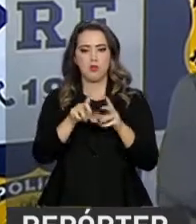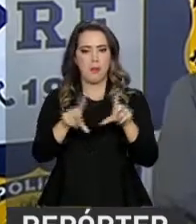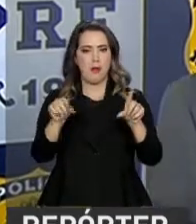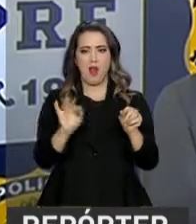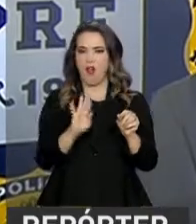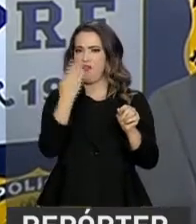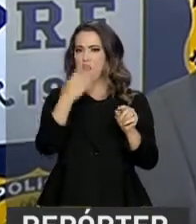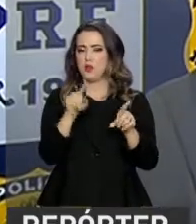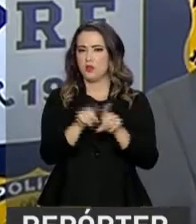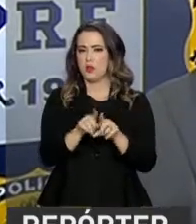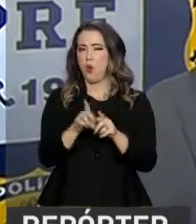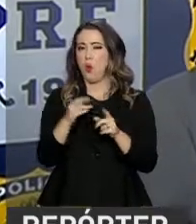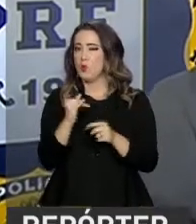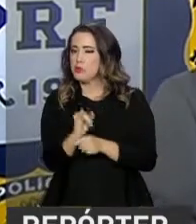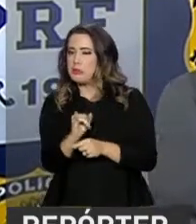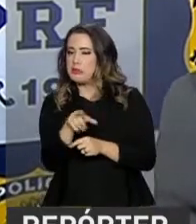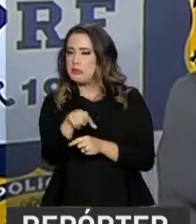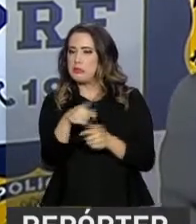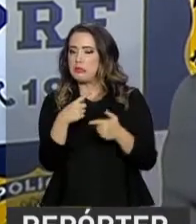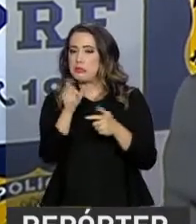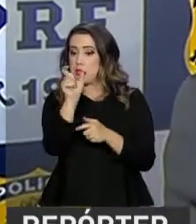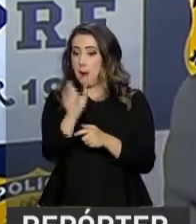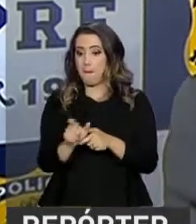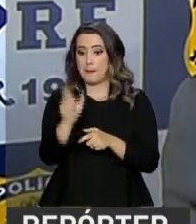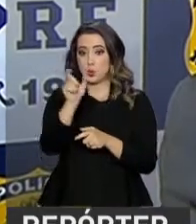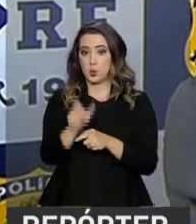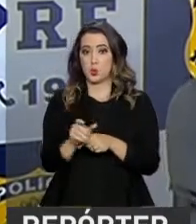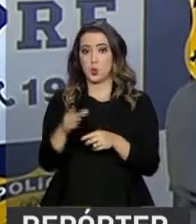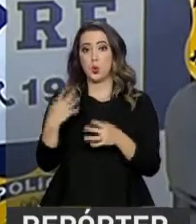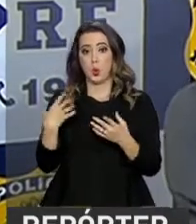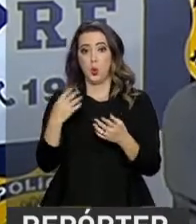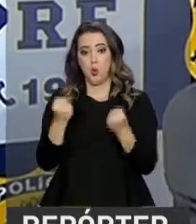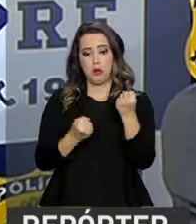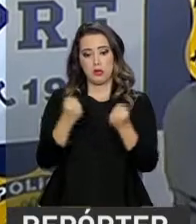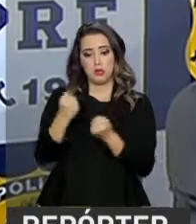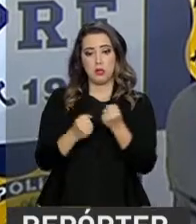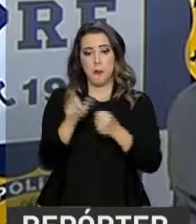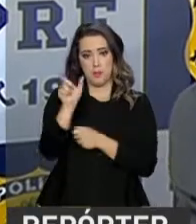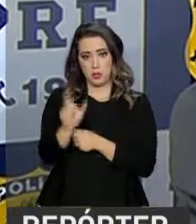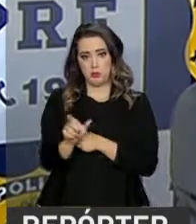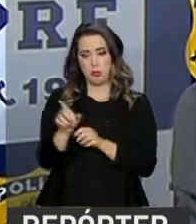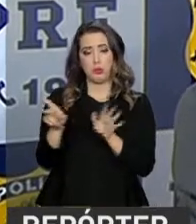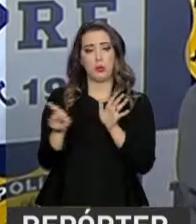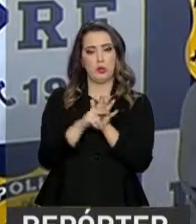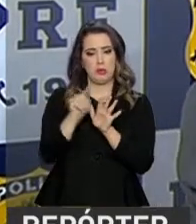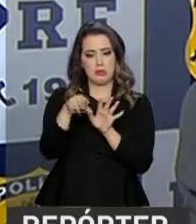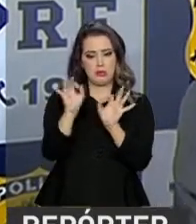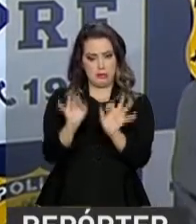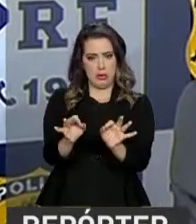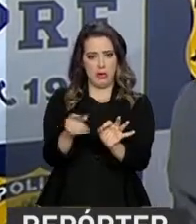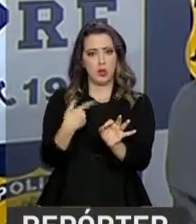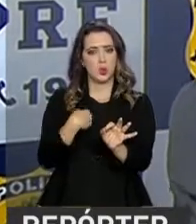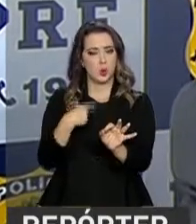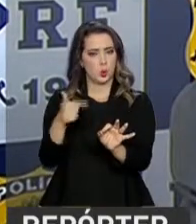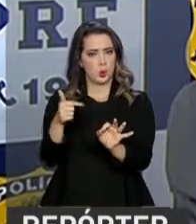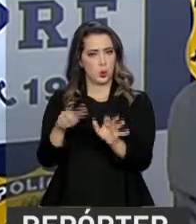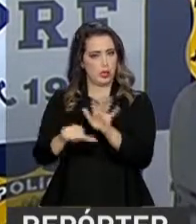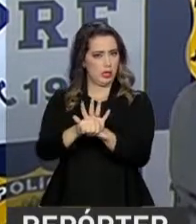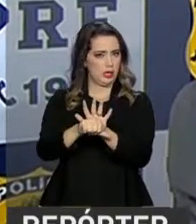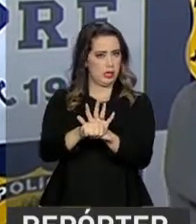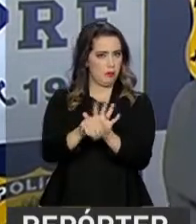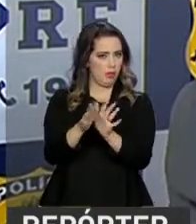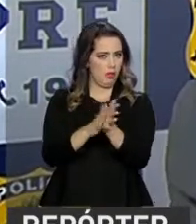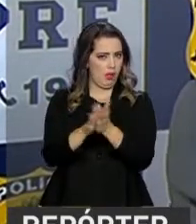envolvido em assaltos a 0 e se aquele aquele carros motorista ou seja pelo menos o dono ele está em dias dá certo com as suas obrigações